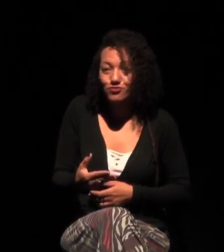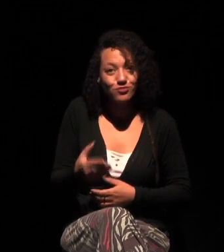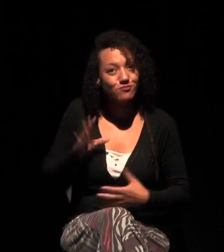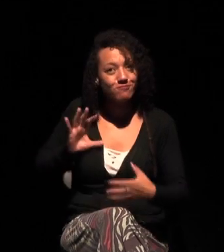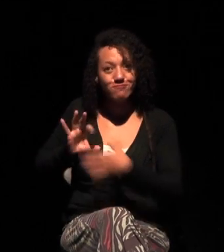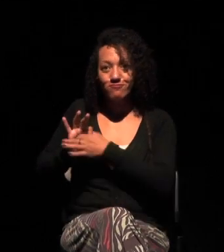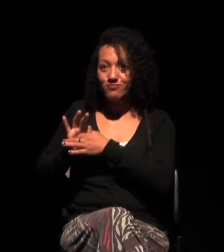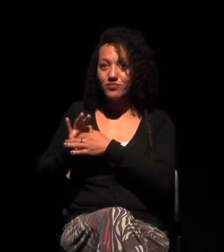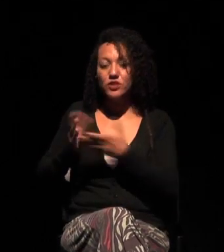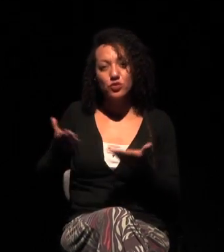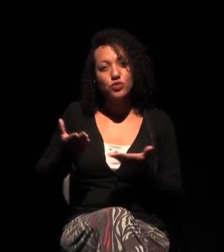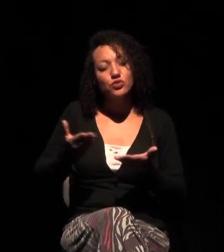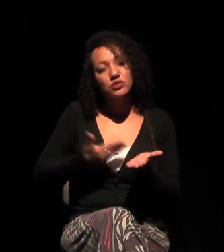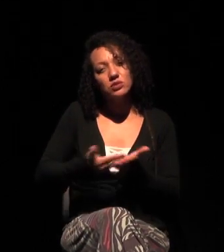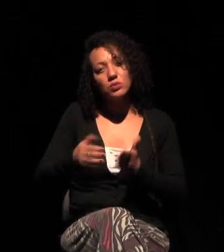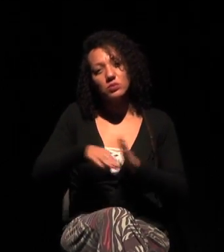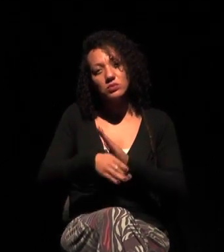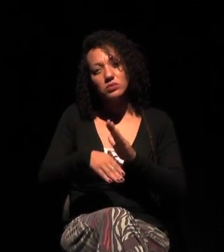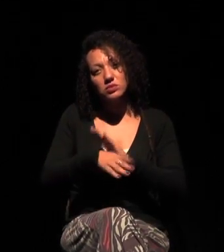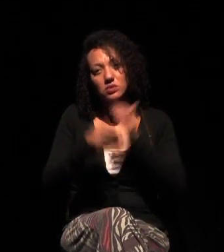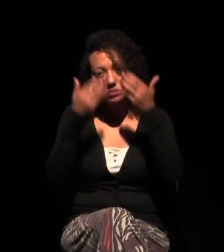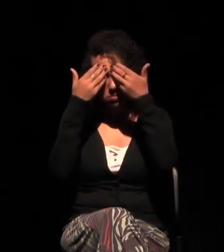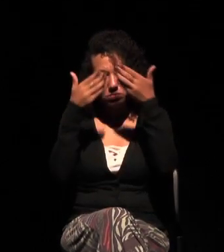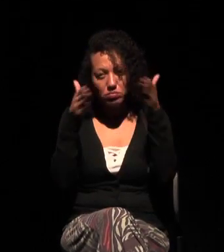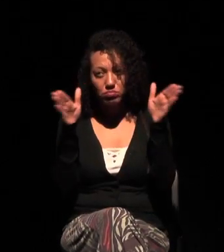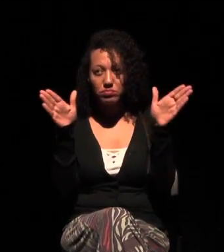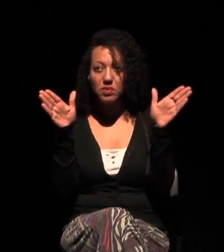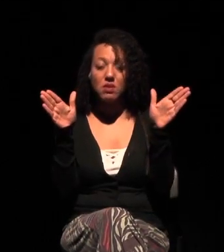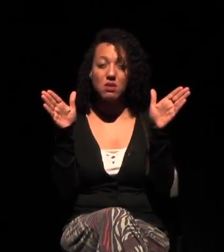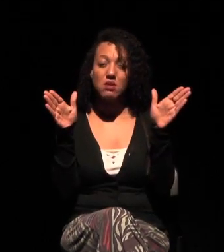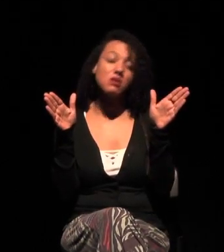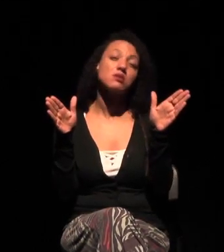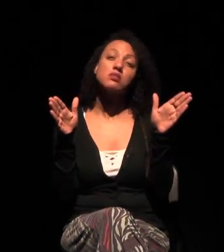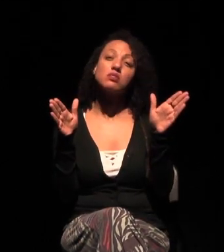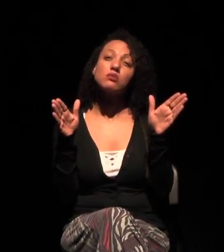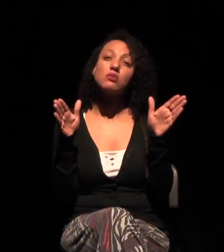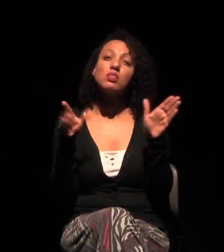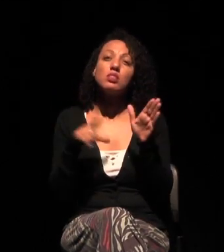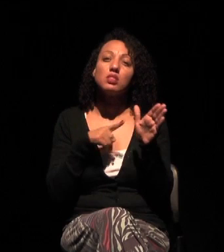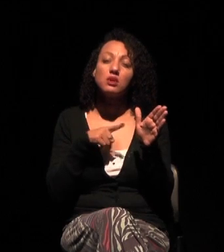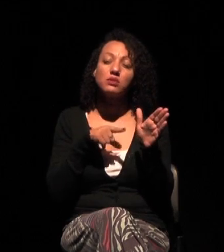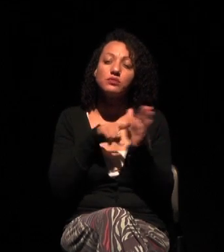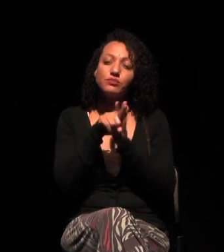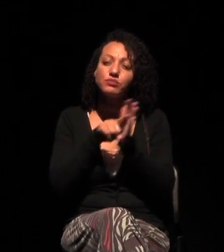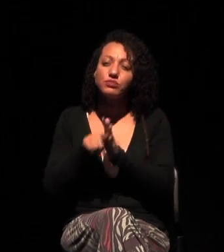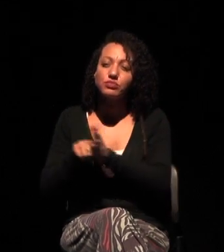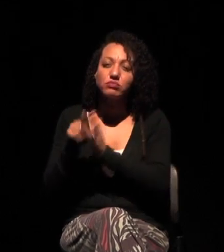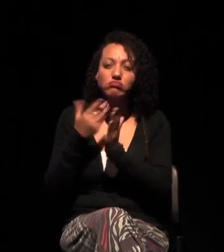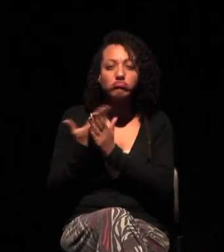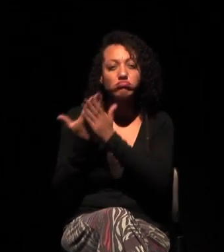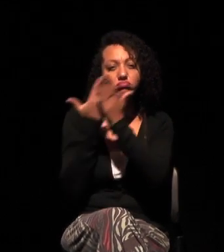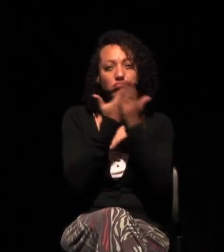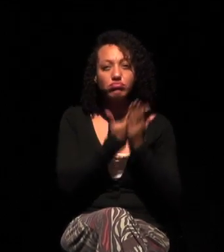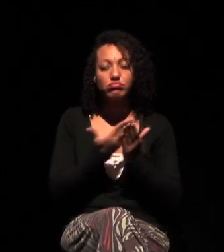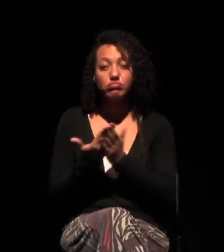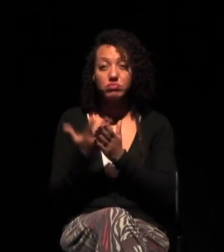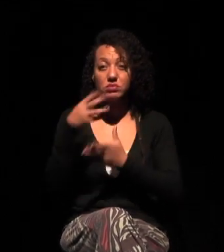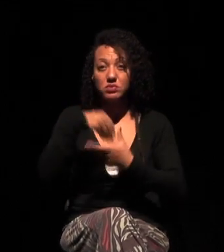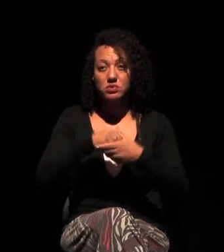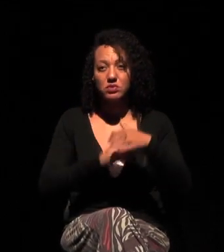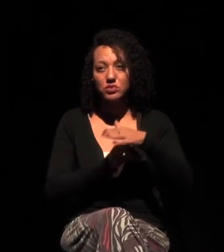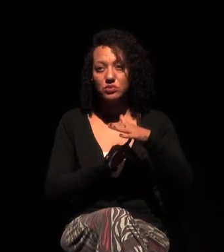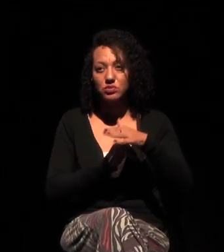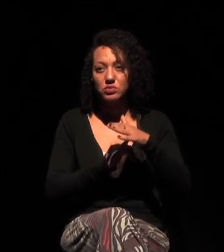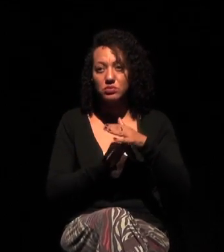a largava que entre vários investigadores que sobretudo nas instituições internacionais